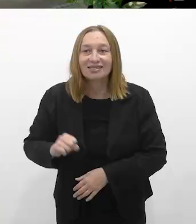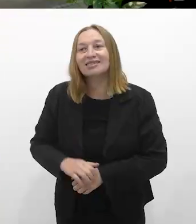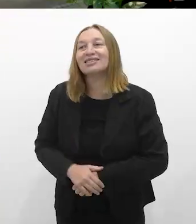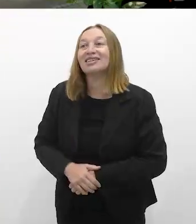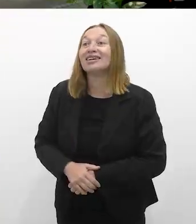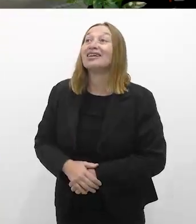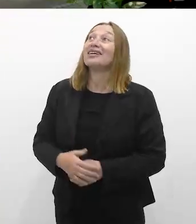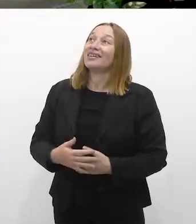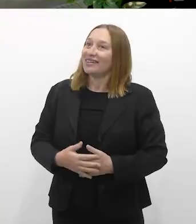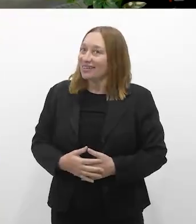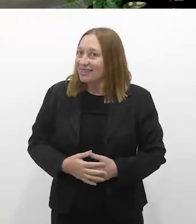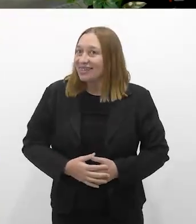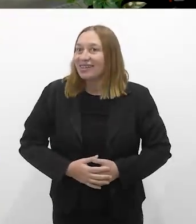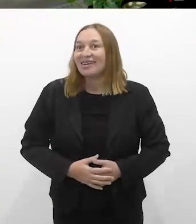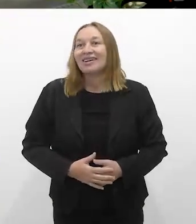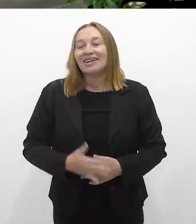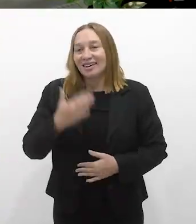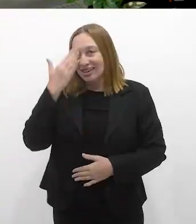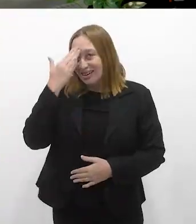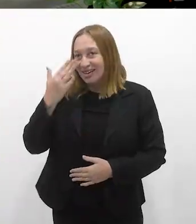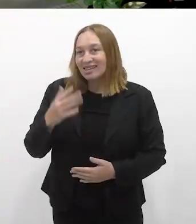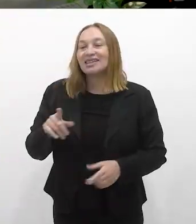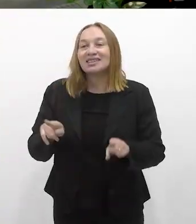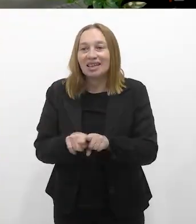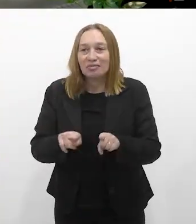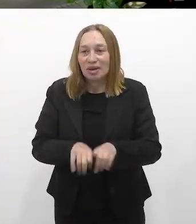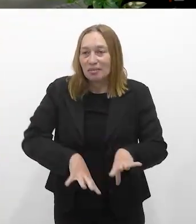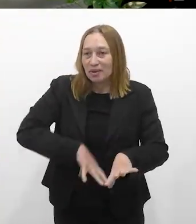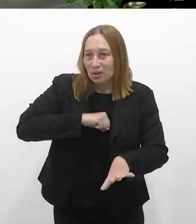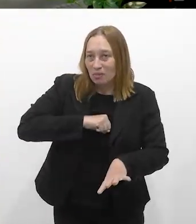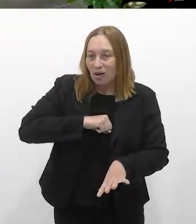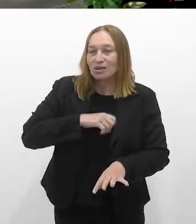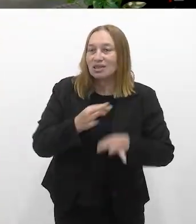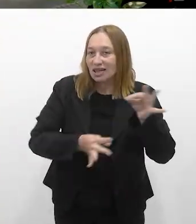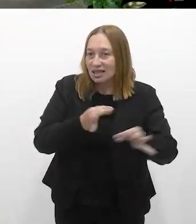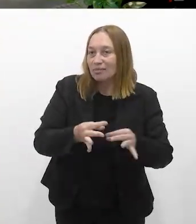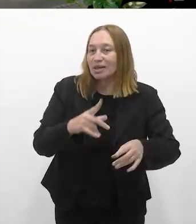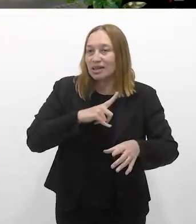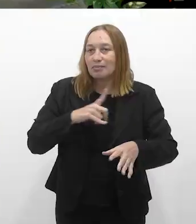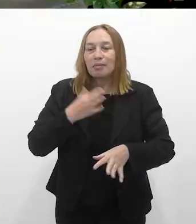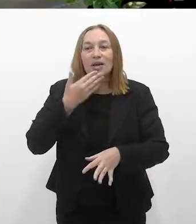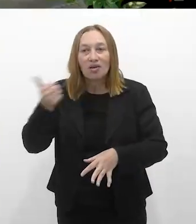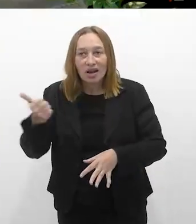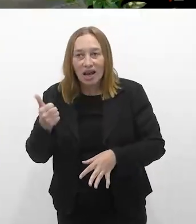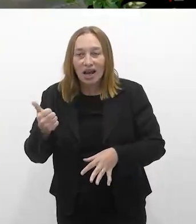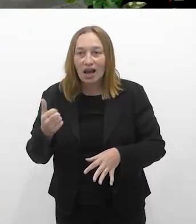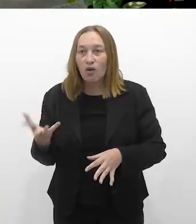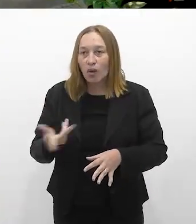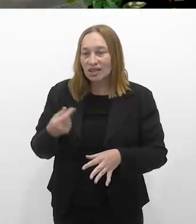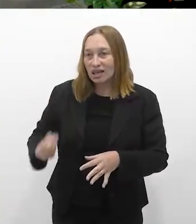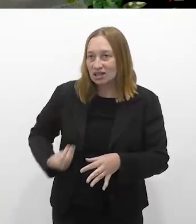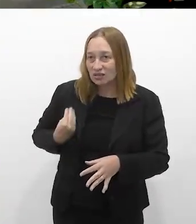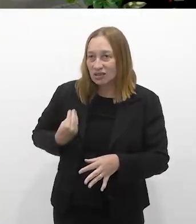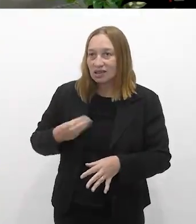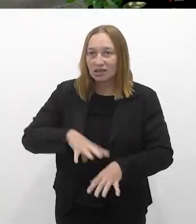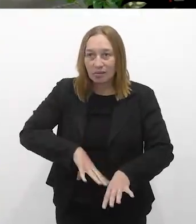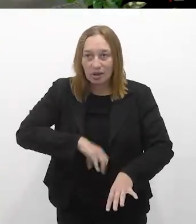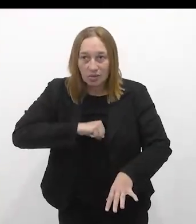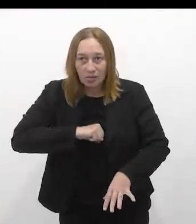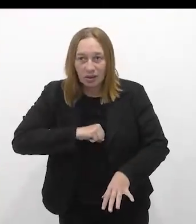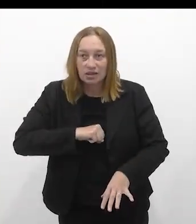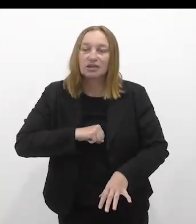tem. Né? Como tem para menopausa, para melhorar, o foco é sempre melhorar a qualidade de vida.